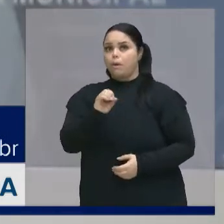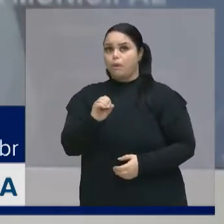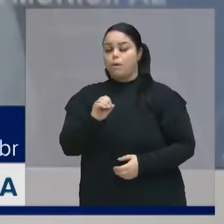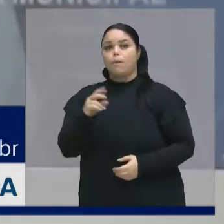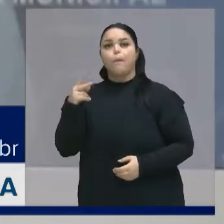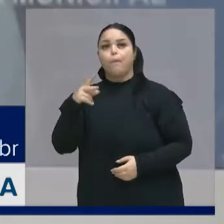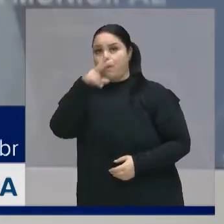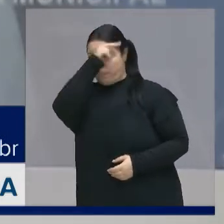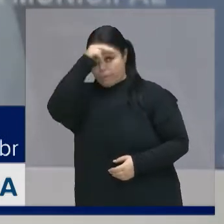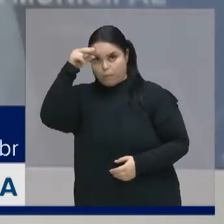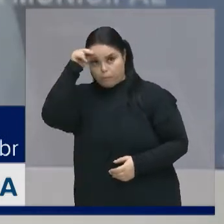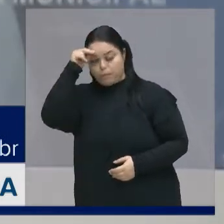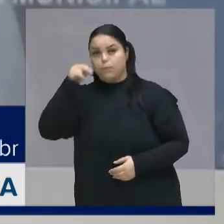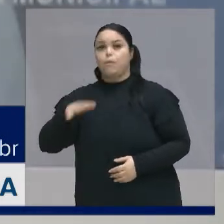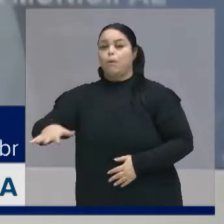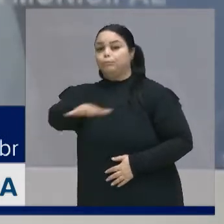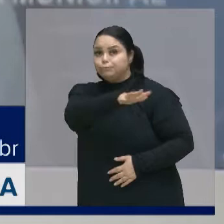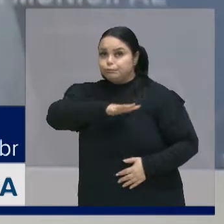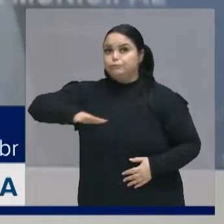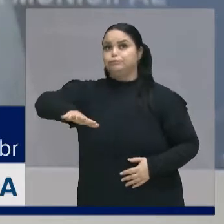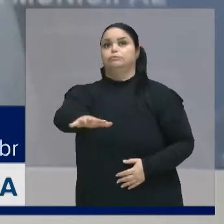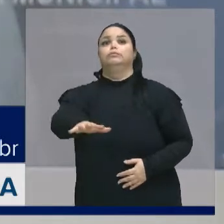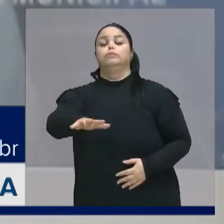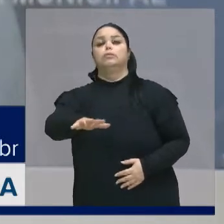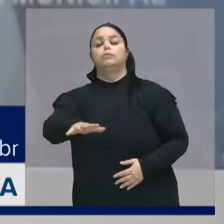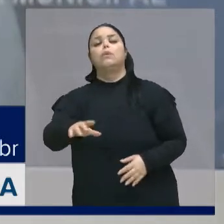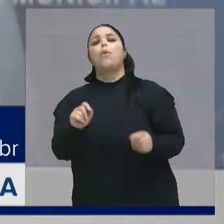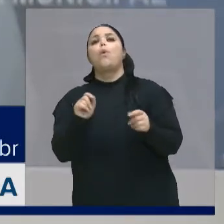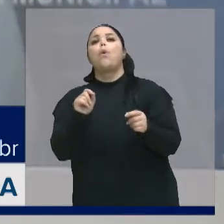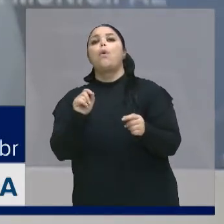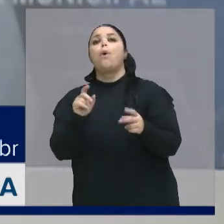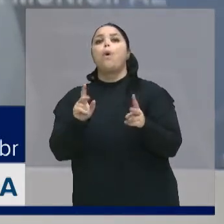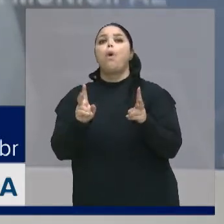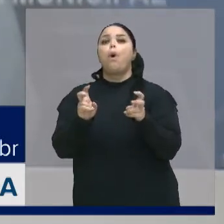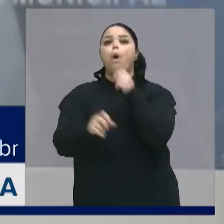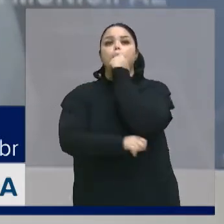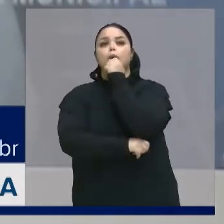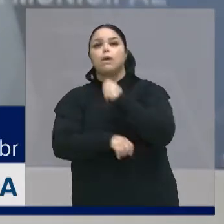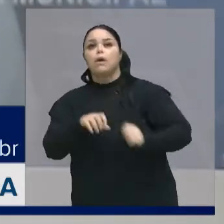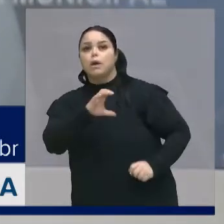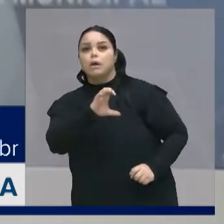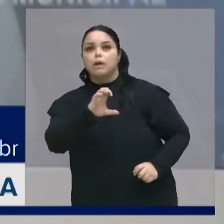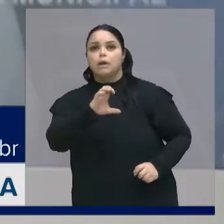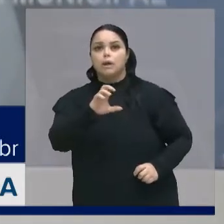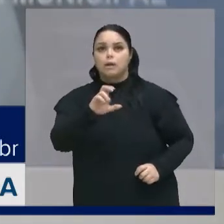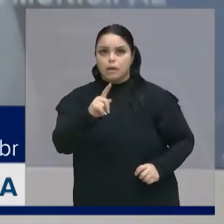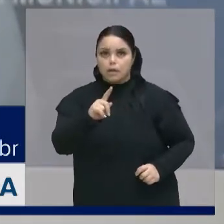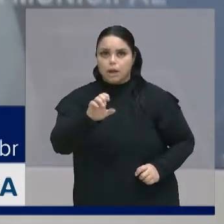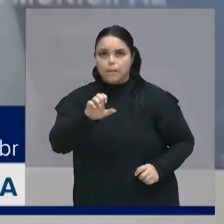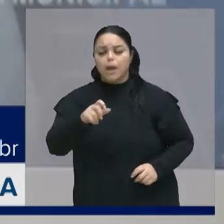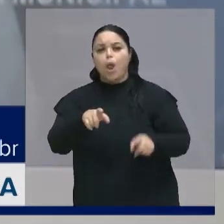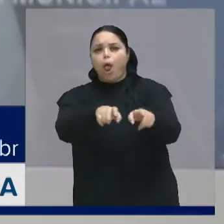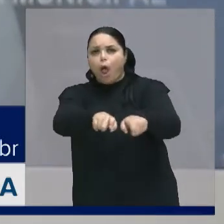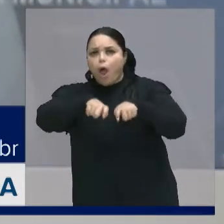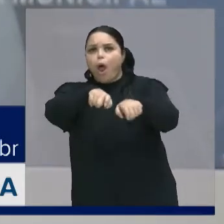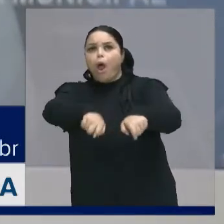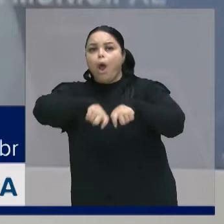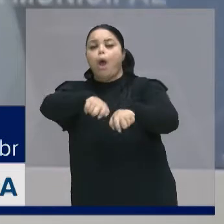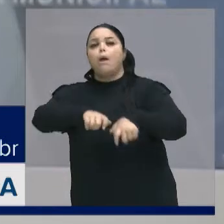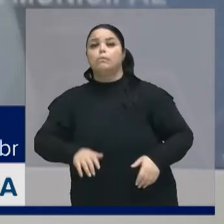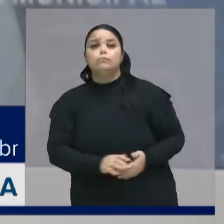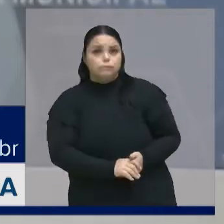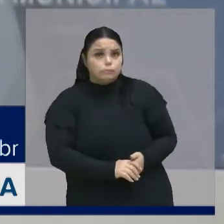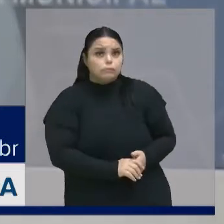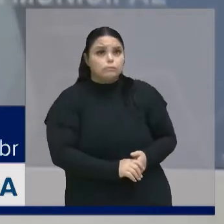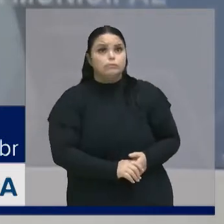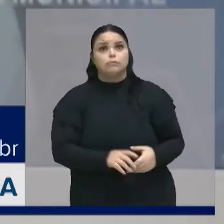prefeitos da nossa região, a questão do chamado CEP Rural, ou seja, levar